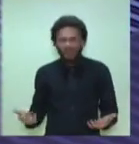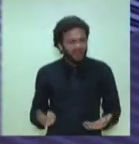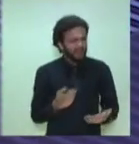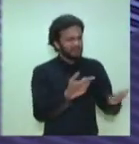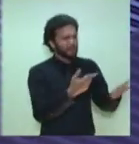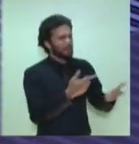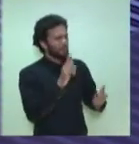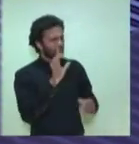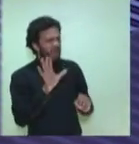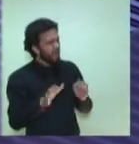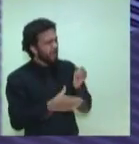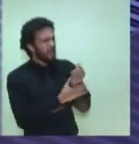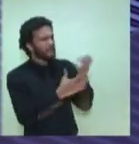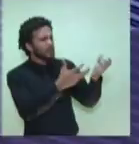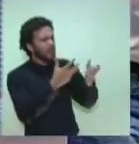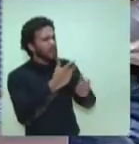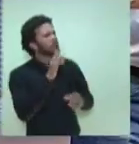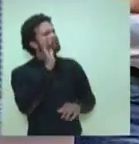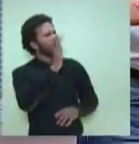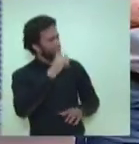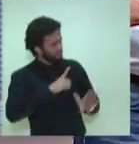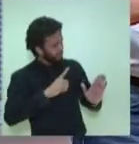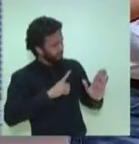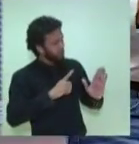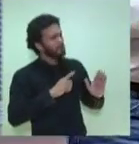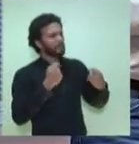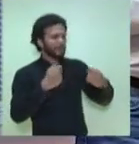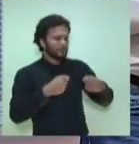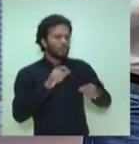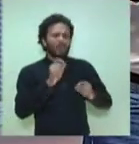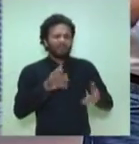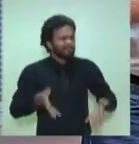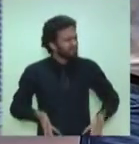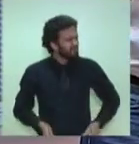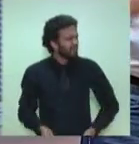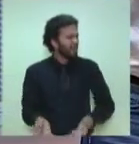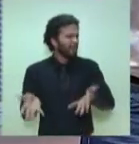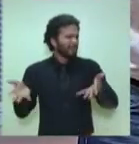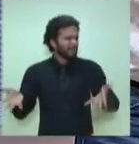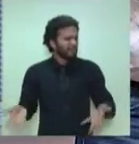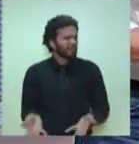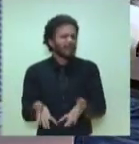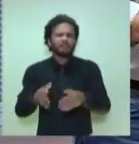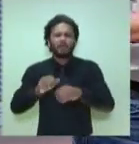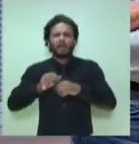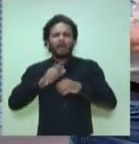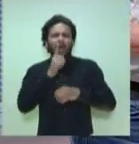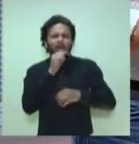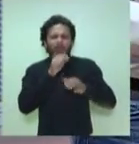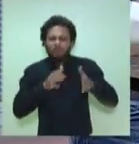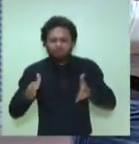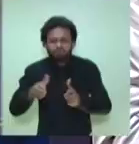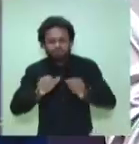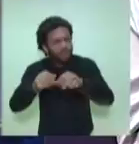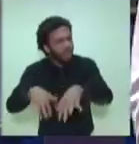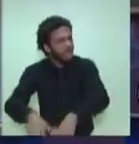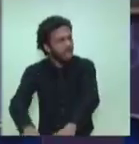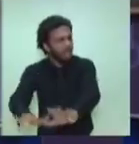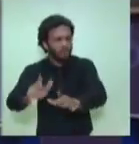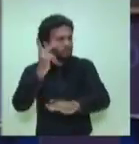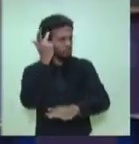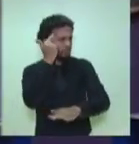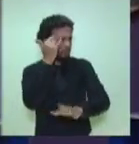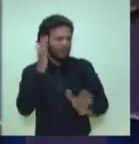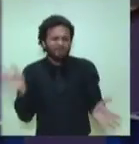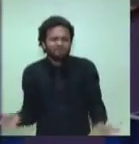está garantido? Deixasse o rio correr. Deixasse o rio desaguar no mar. É a coisa mais normal. Portanto,